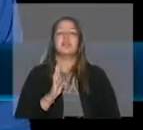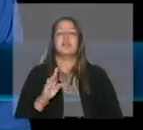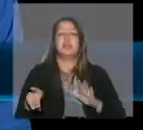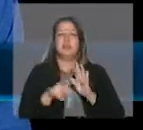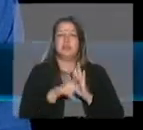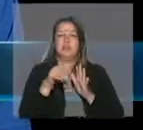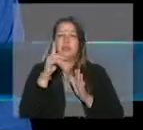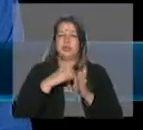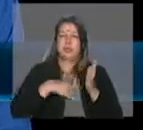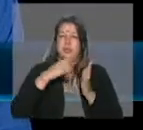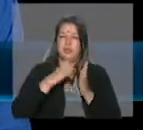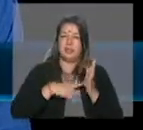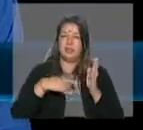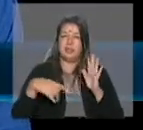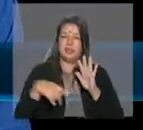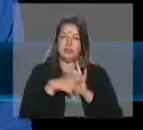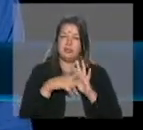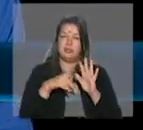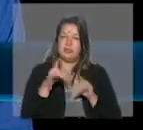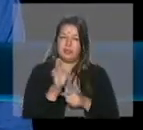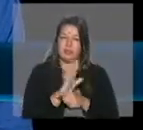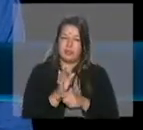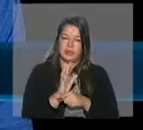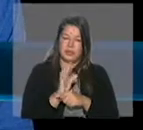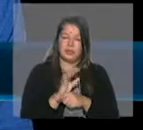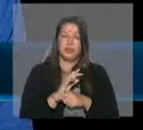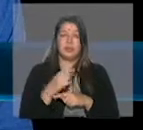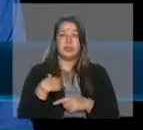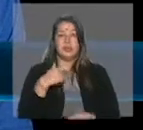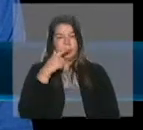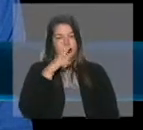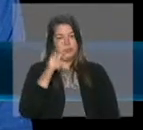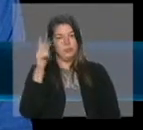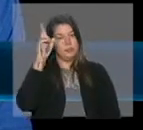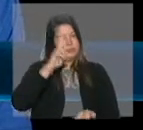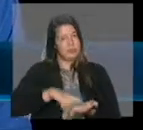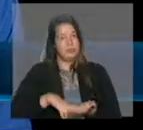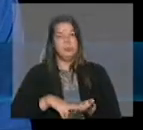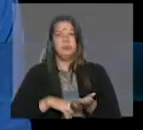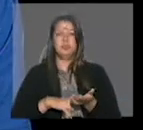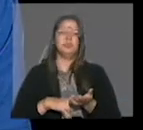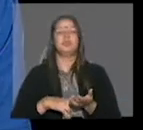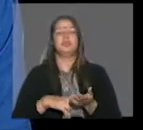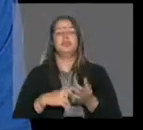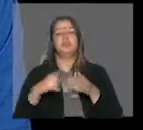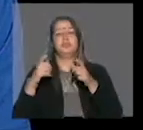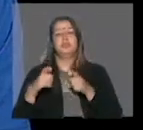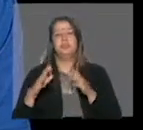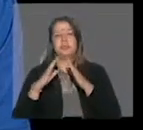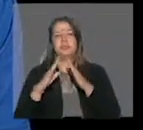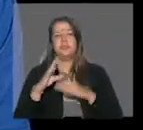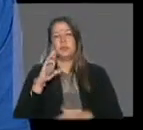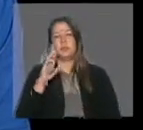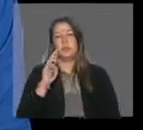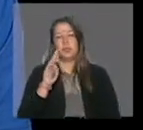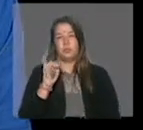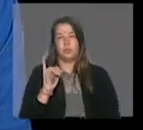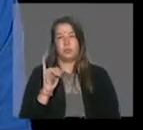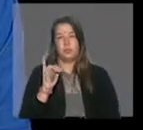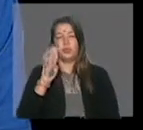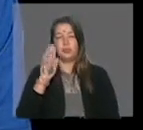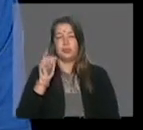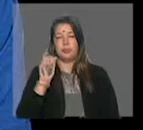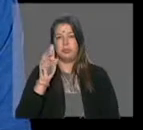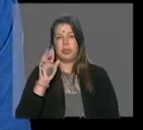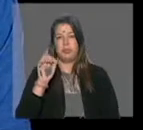Documentaristas, eu fazia parte da direção, e pintou a possibilidade de eu assumir o cineclube da ABD na Casa de Rui Barbosa. É uma